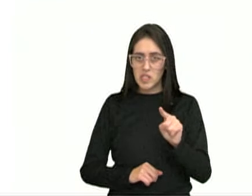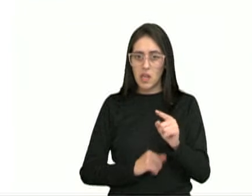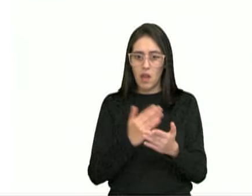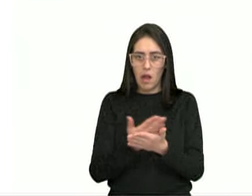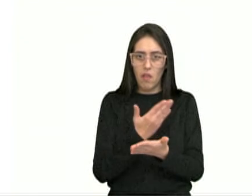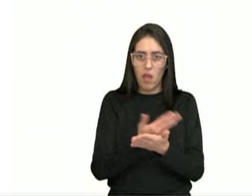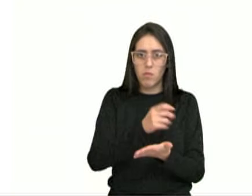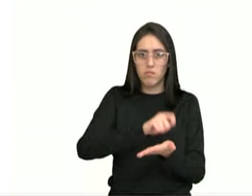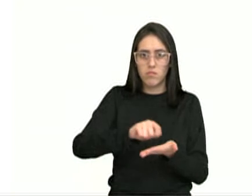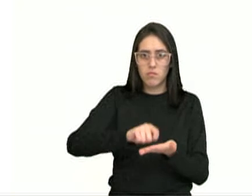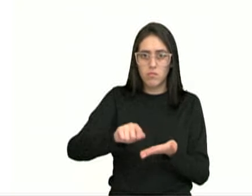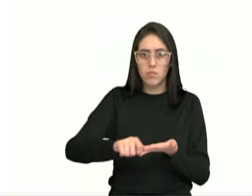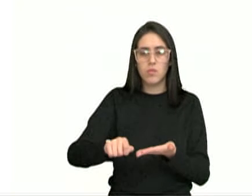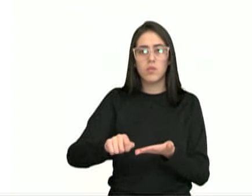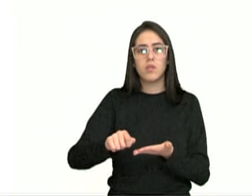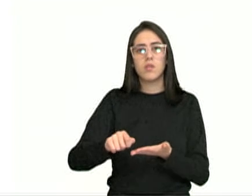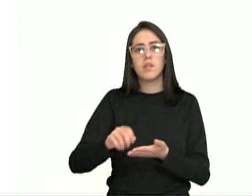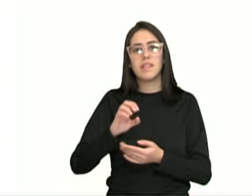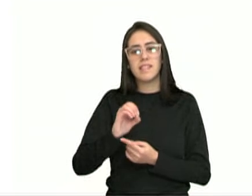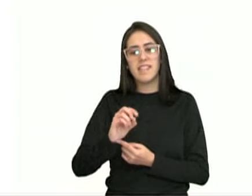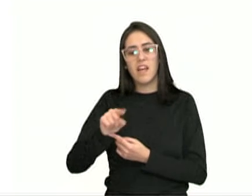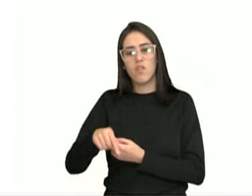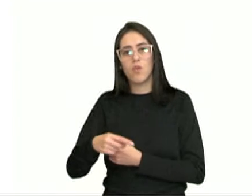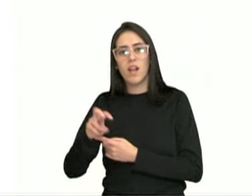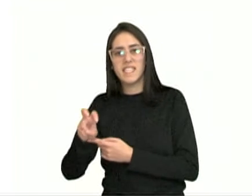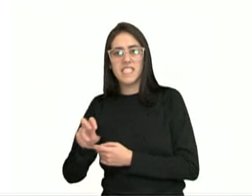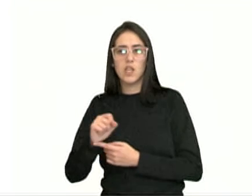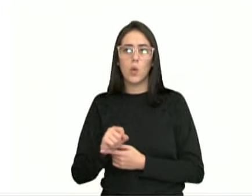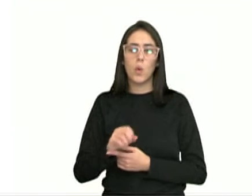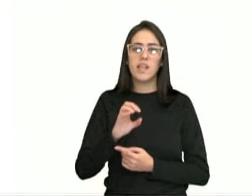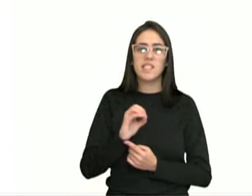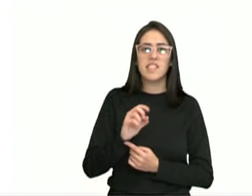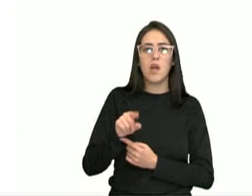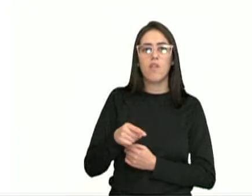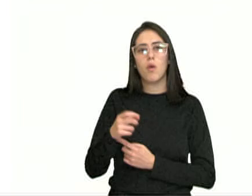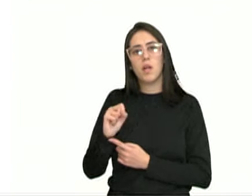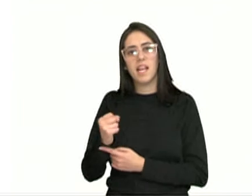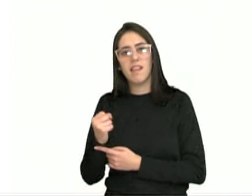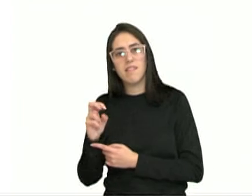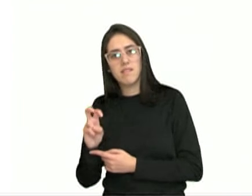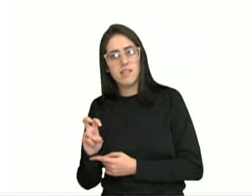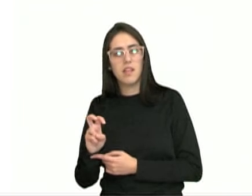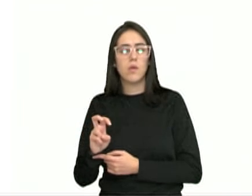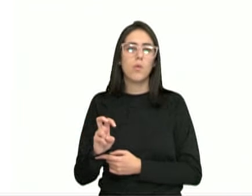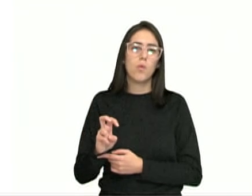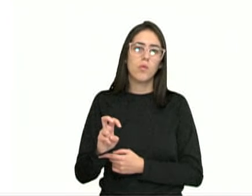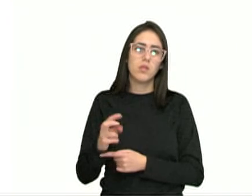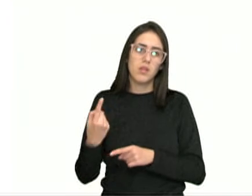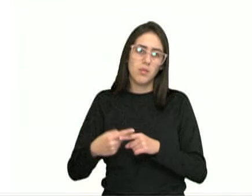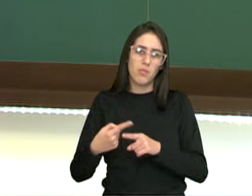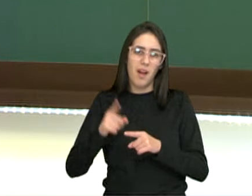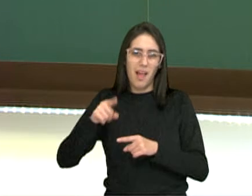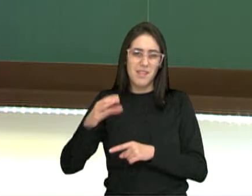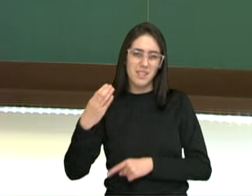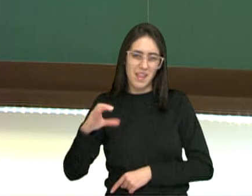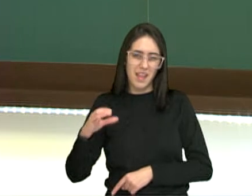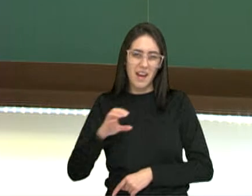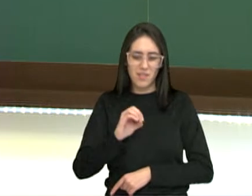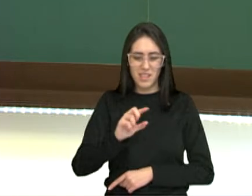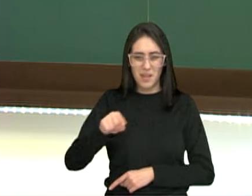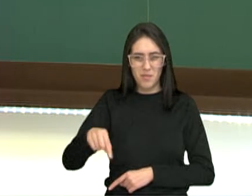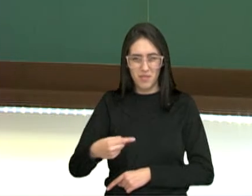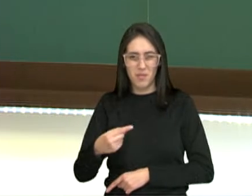casa, você fez 0,5 ou 0,85, porque para indicar